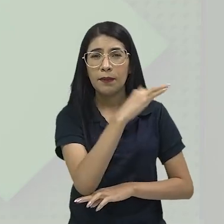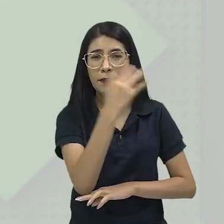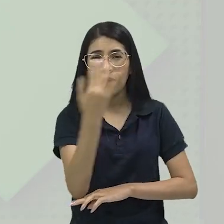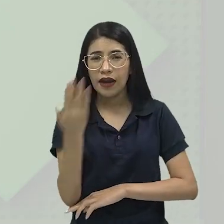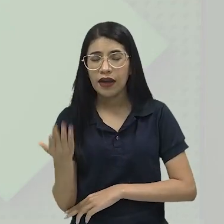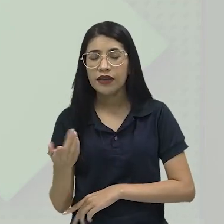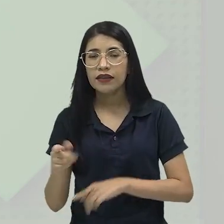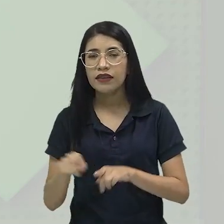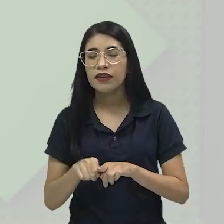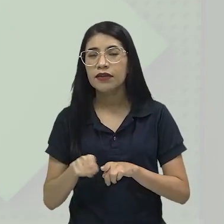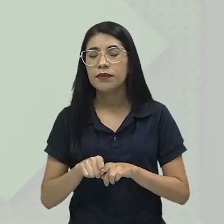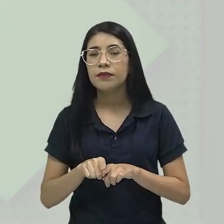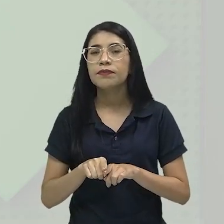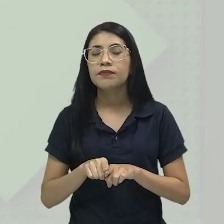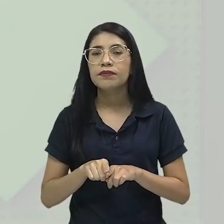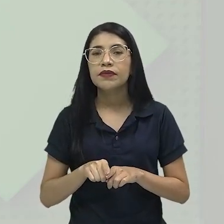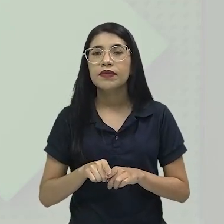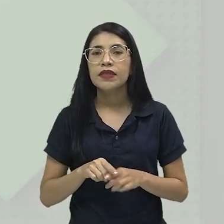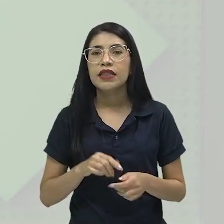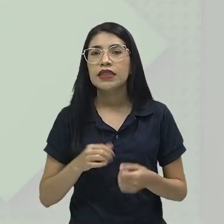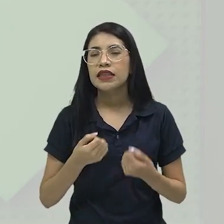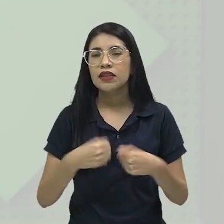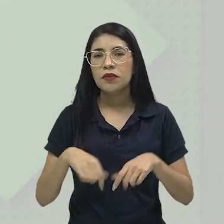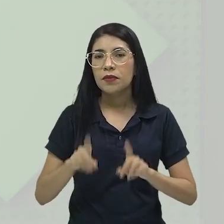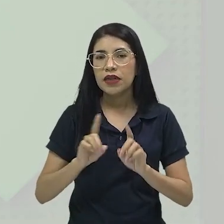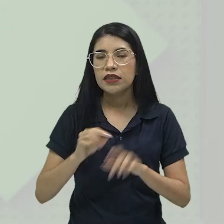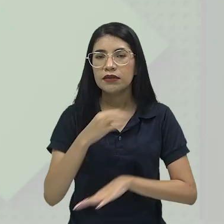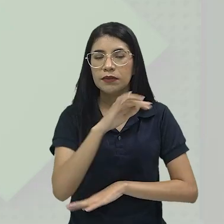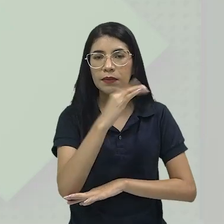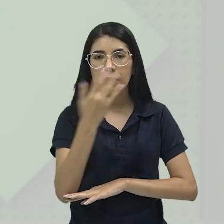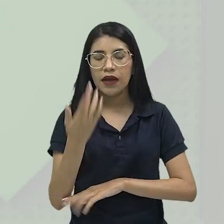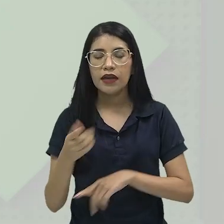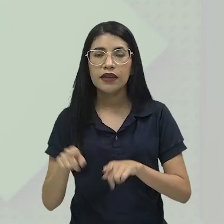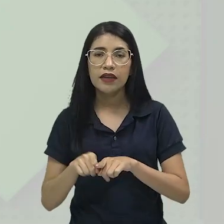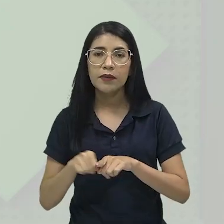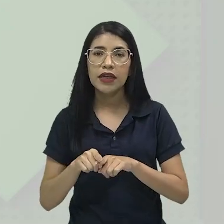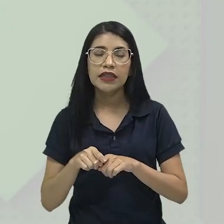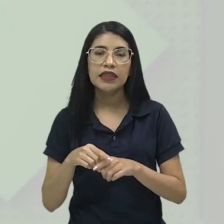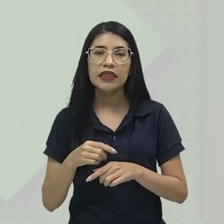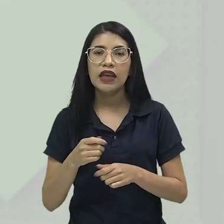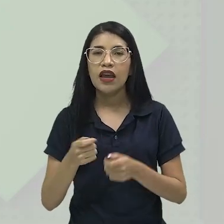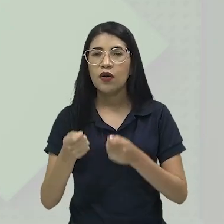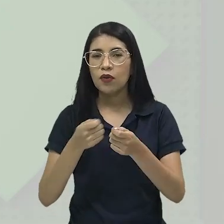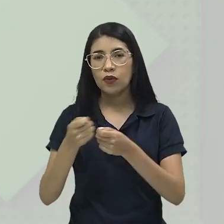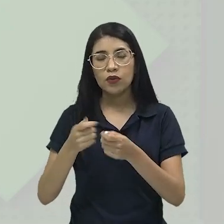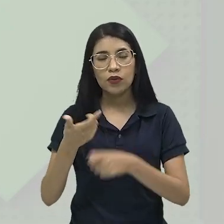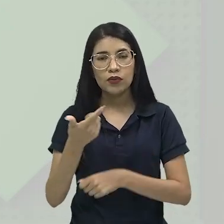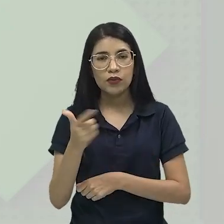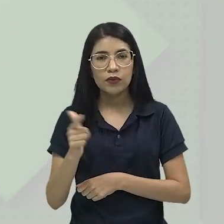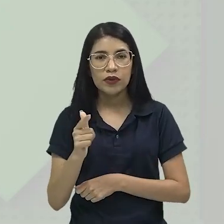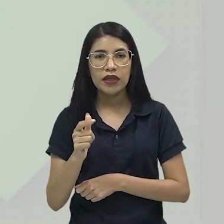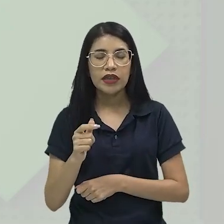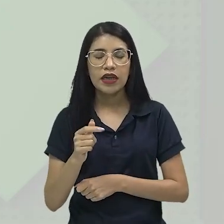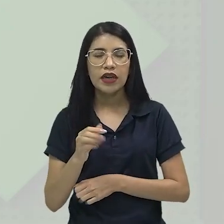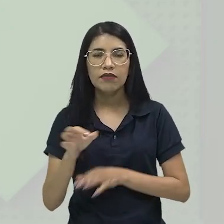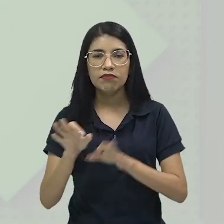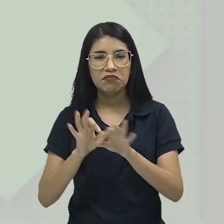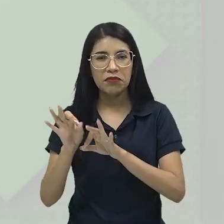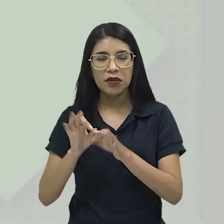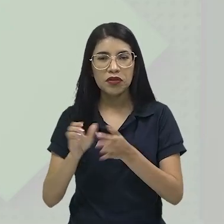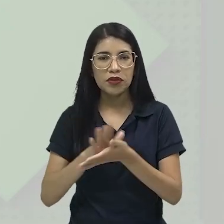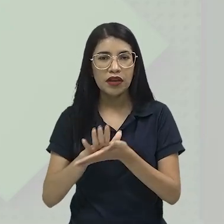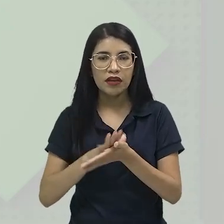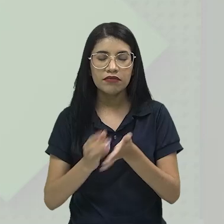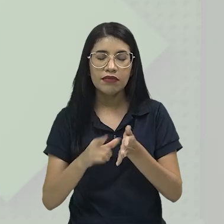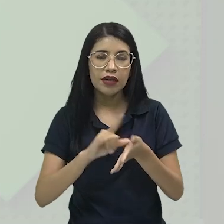sem o preciso ou quando a gente não tem controle daquela situação, não foi planejada e